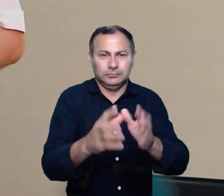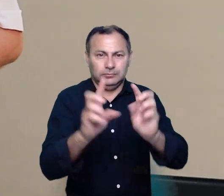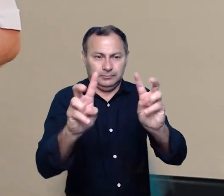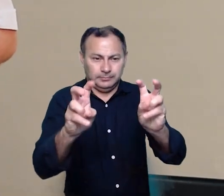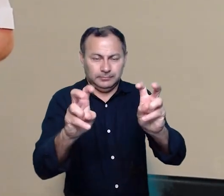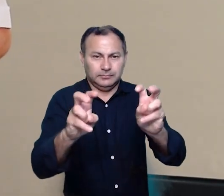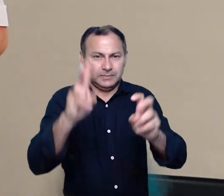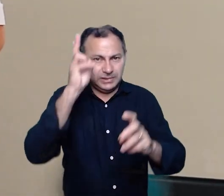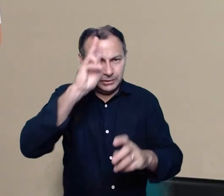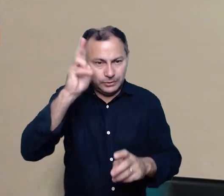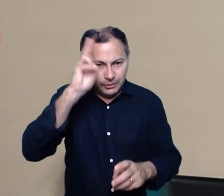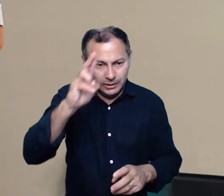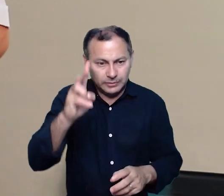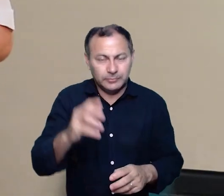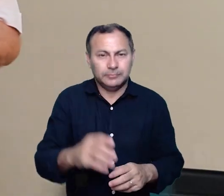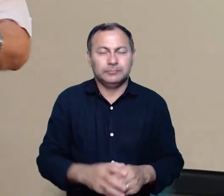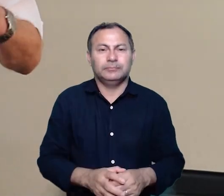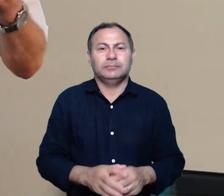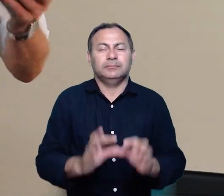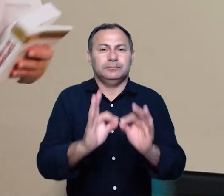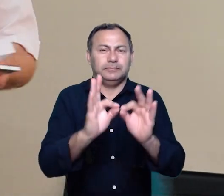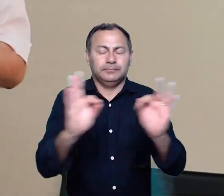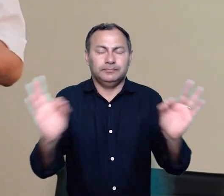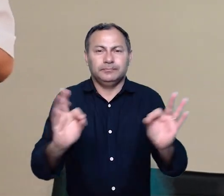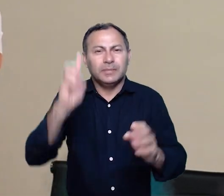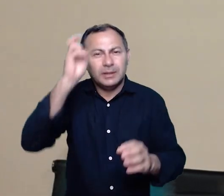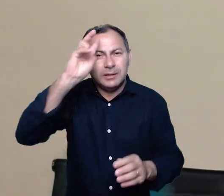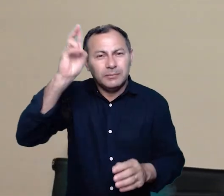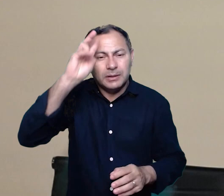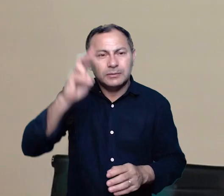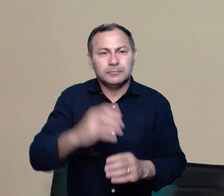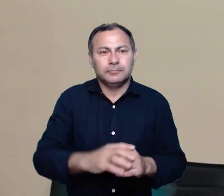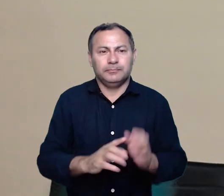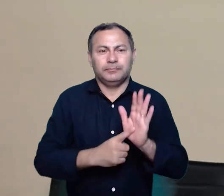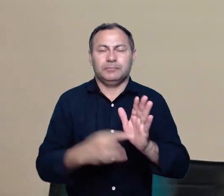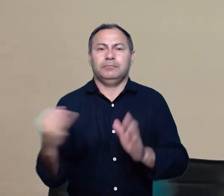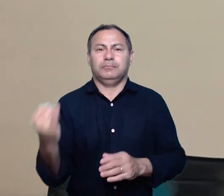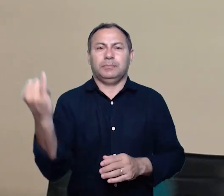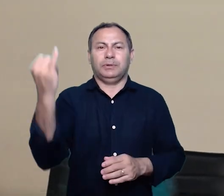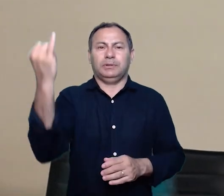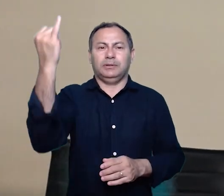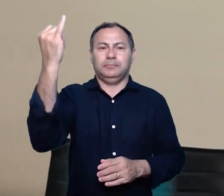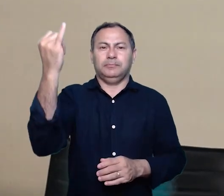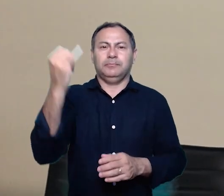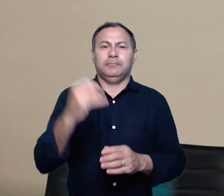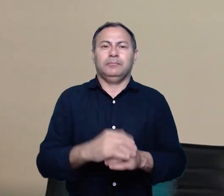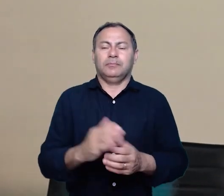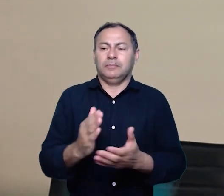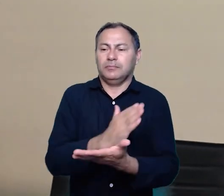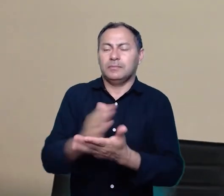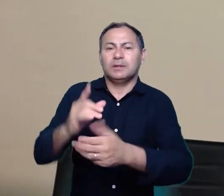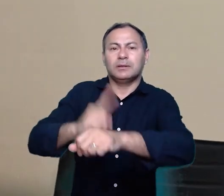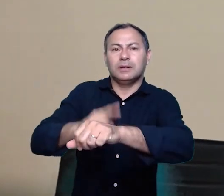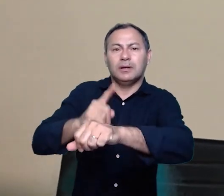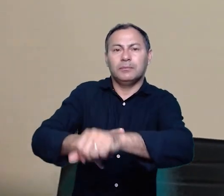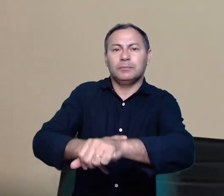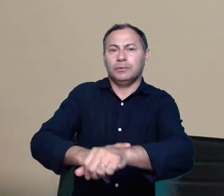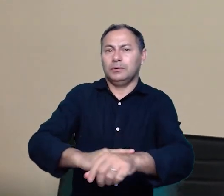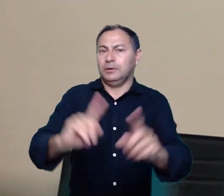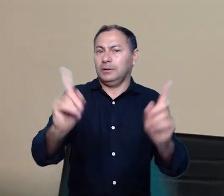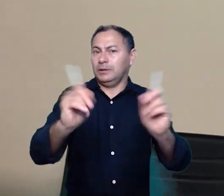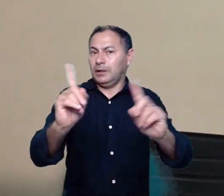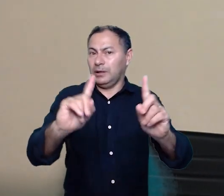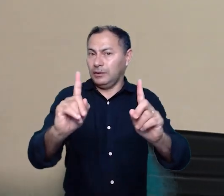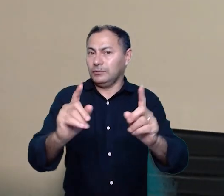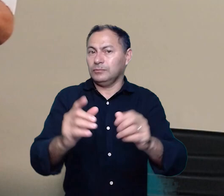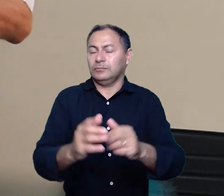um conjunto de temas históricos, simplesmente lembrados como de grande importância em uma determinada